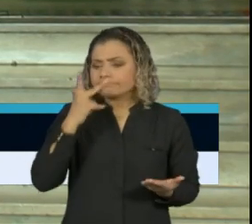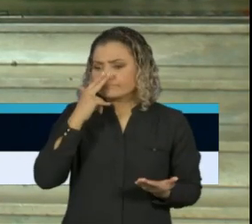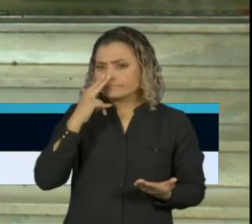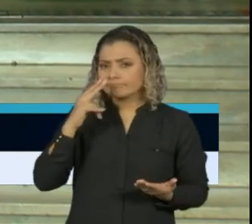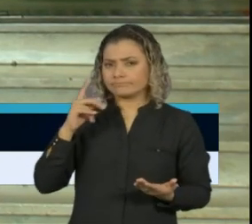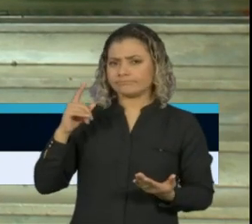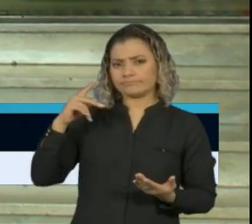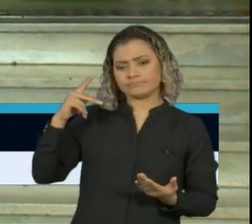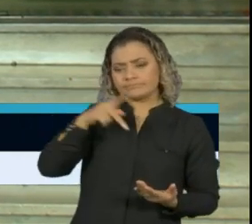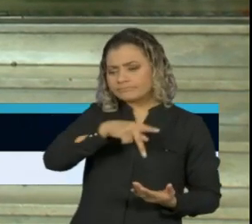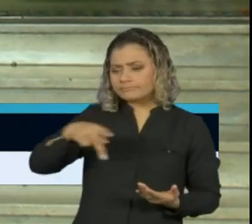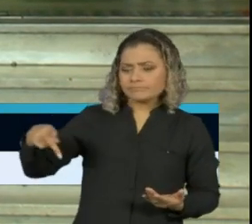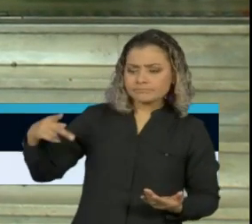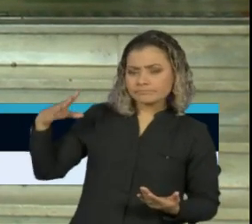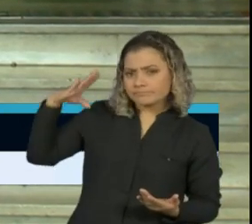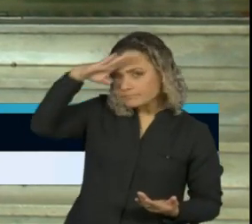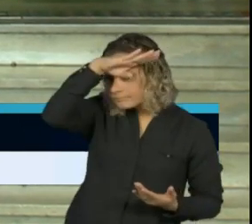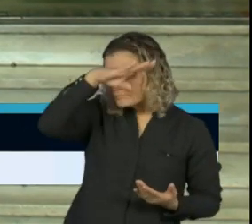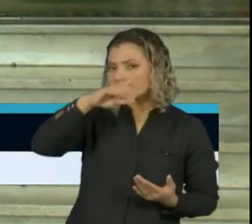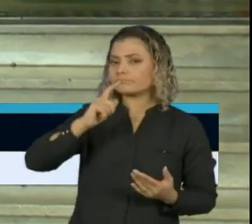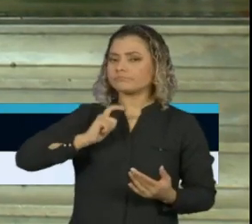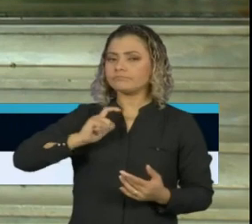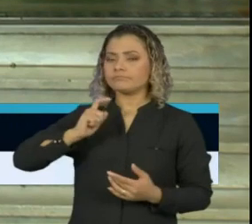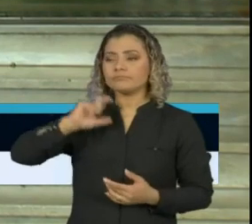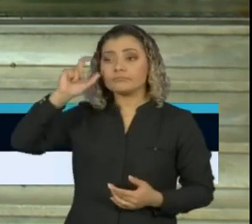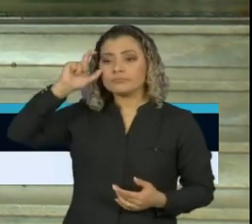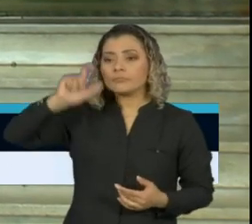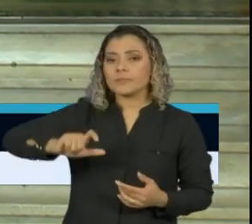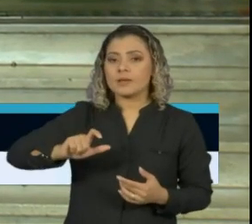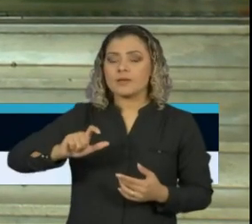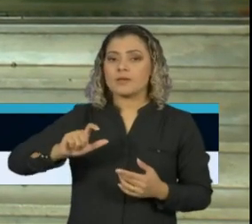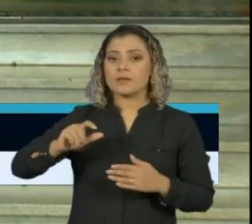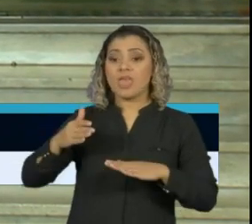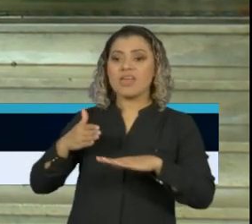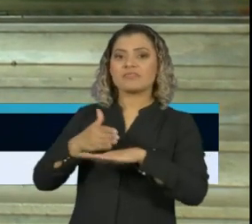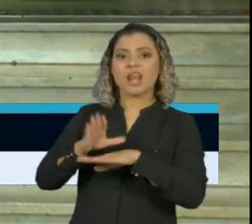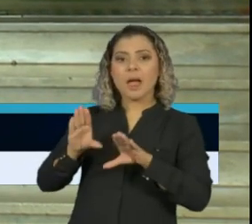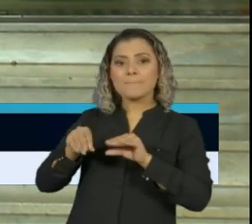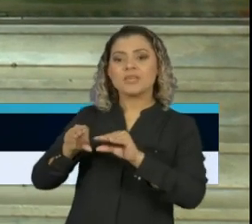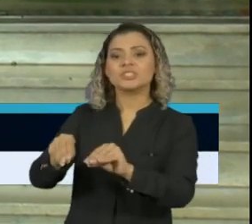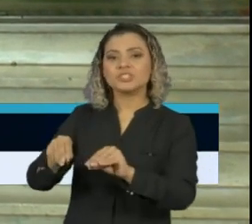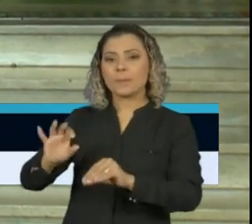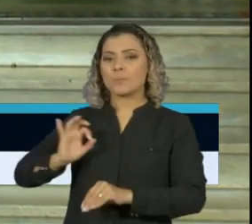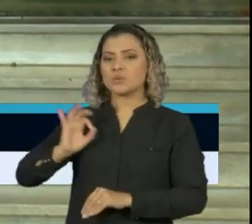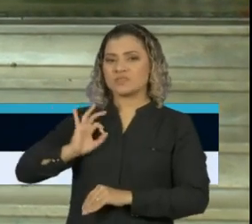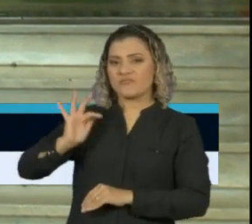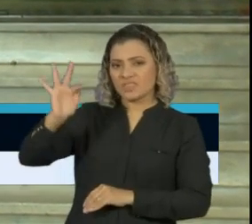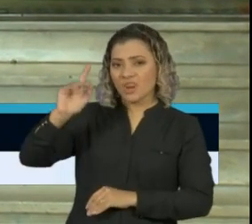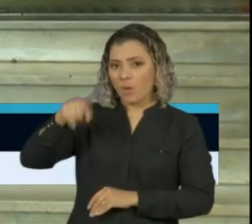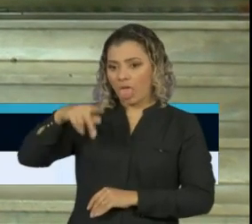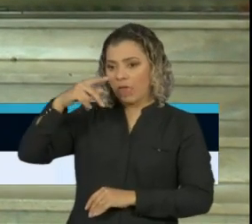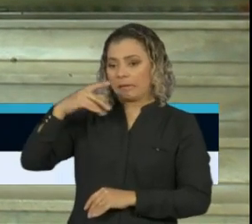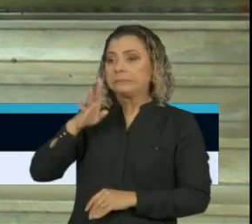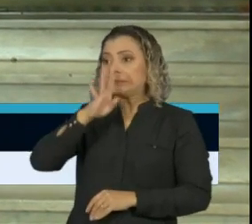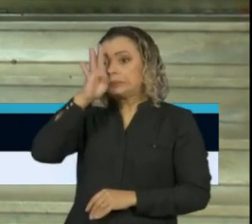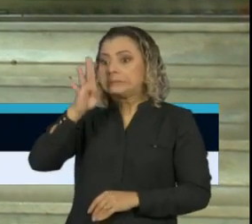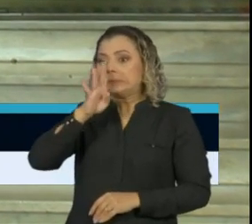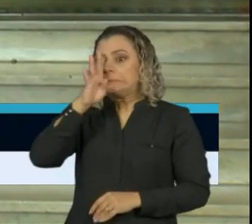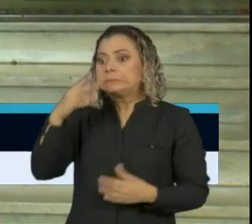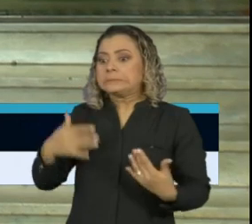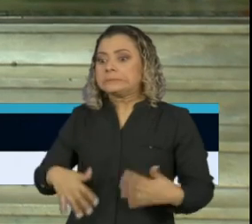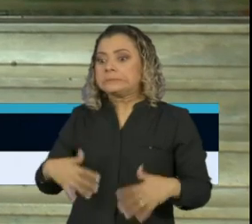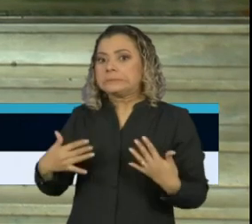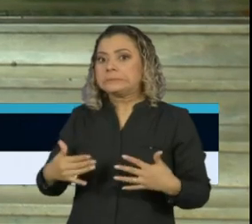presidente Jair Bolsonaro em interferir na Polícia Federal foi um tiro no pé, e se o senhor